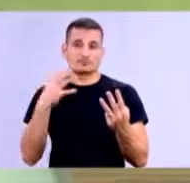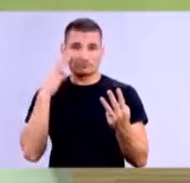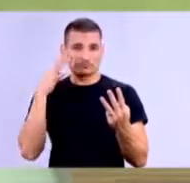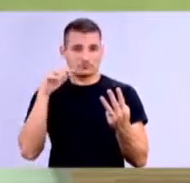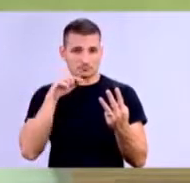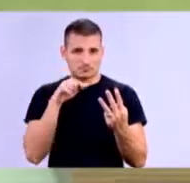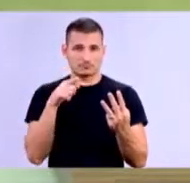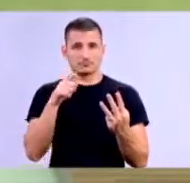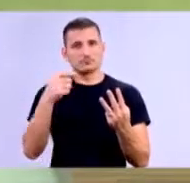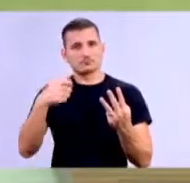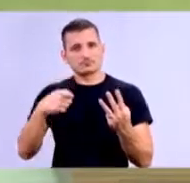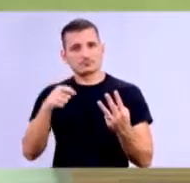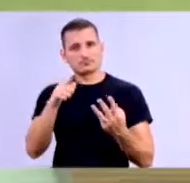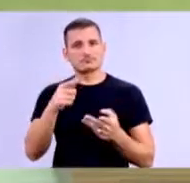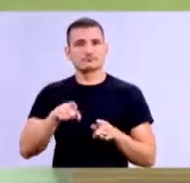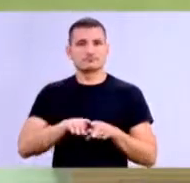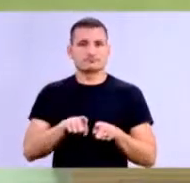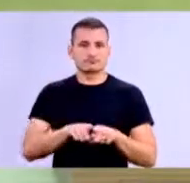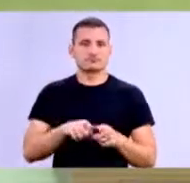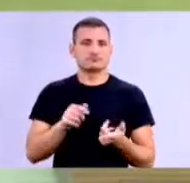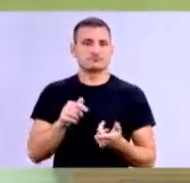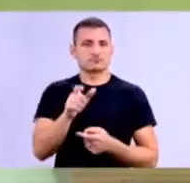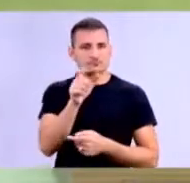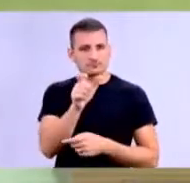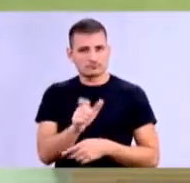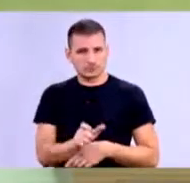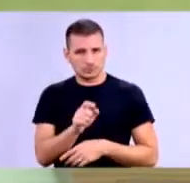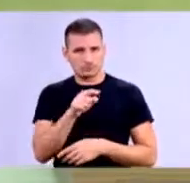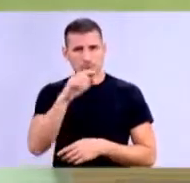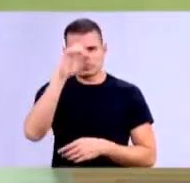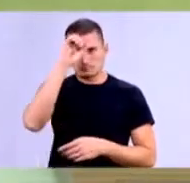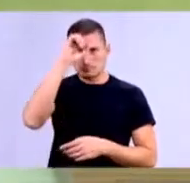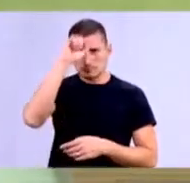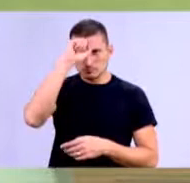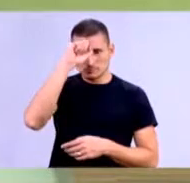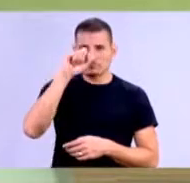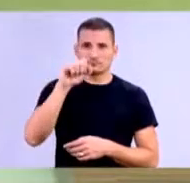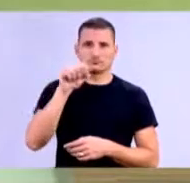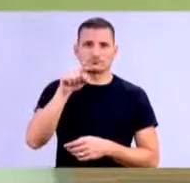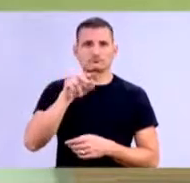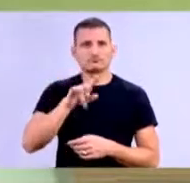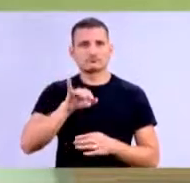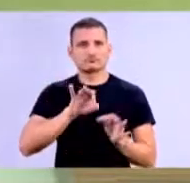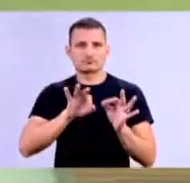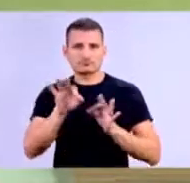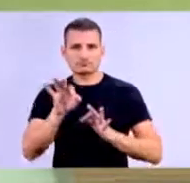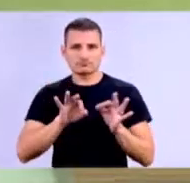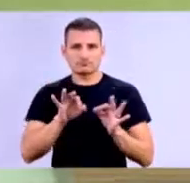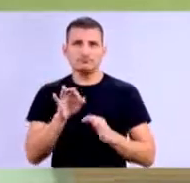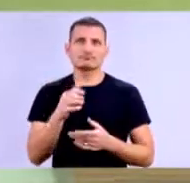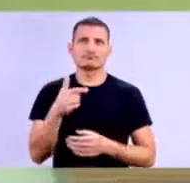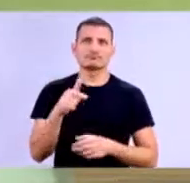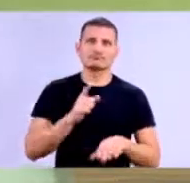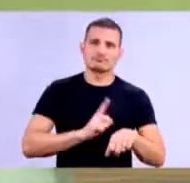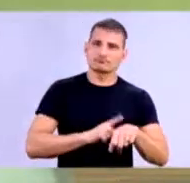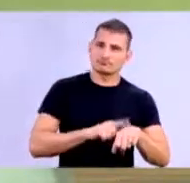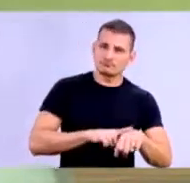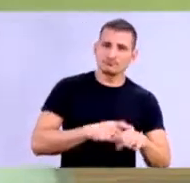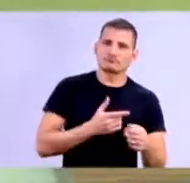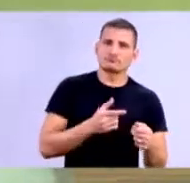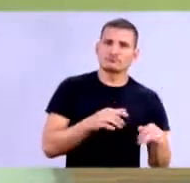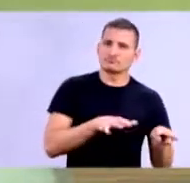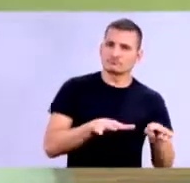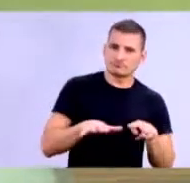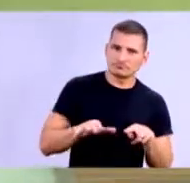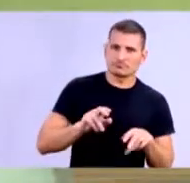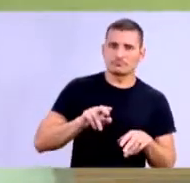ele necessita ser o sujeito dessa aprendizagem, ele já vai se organizando. Eu não tenho tempo durante a semana,